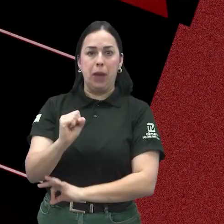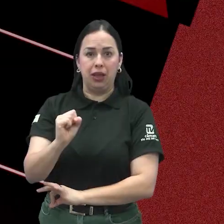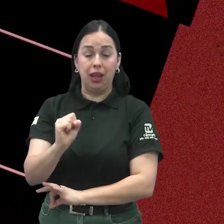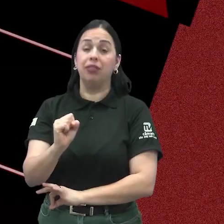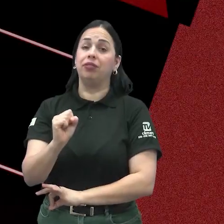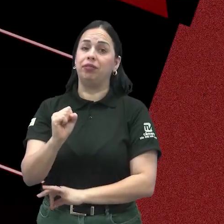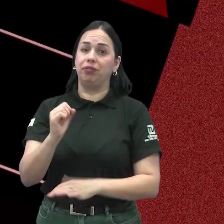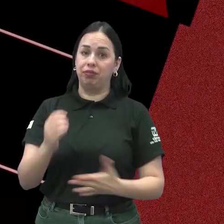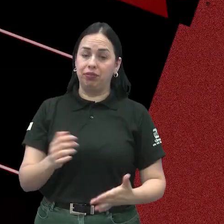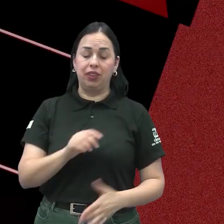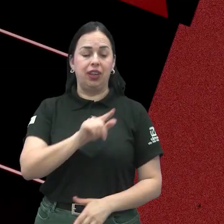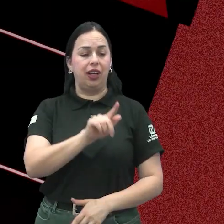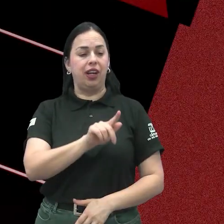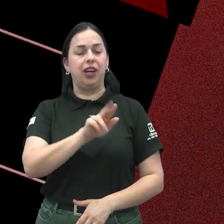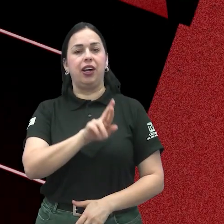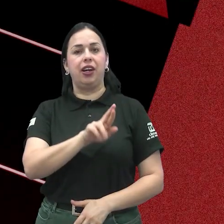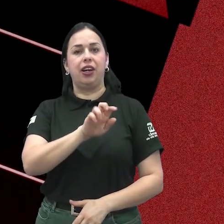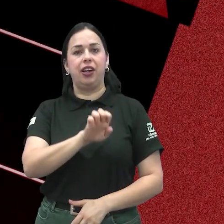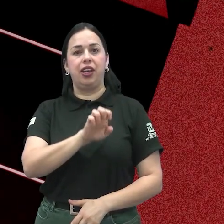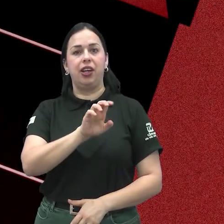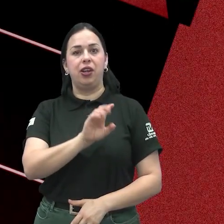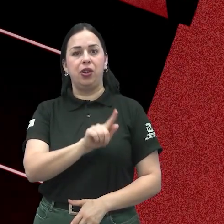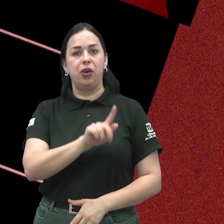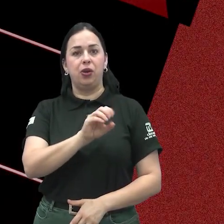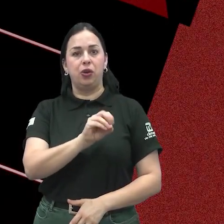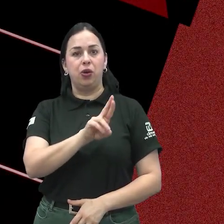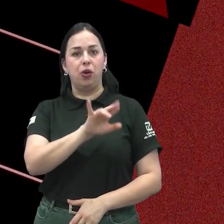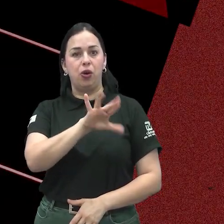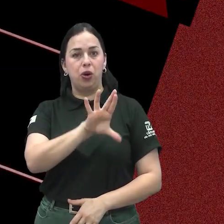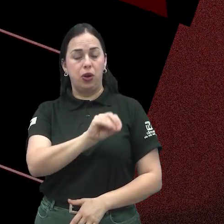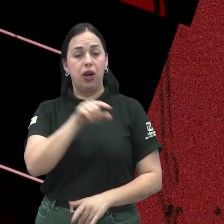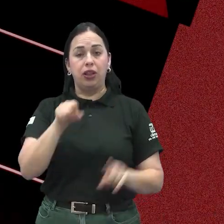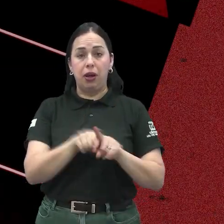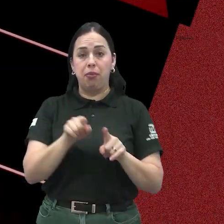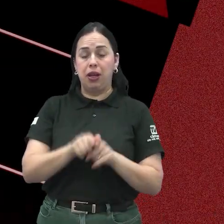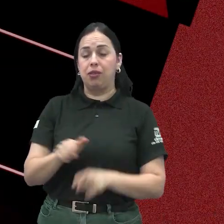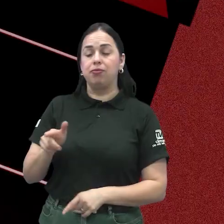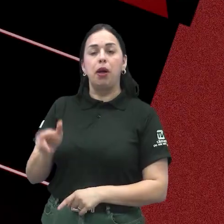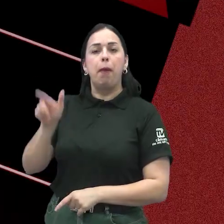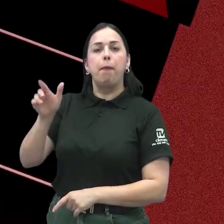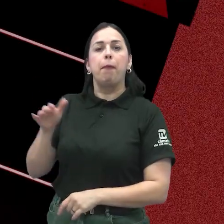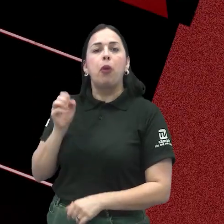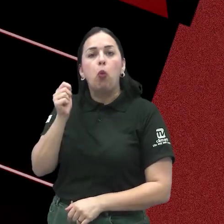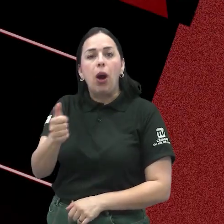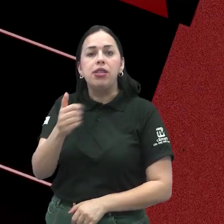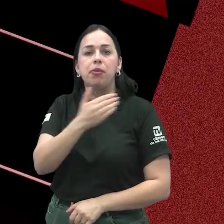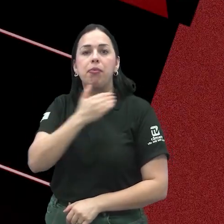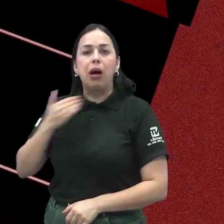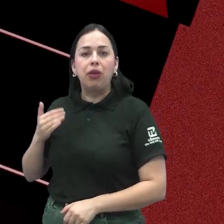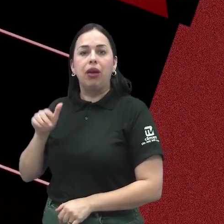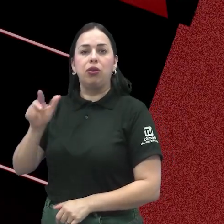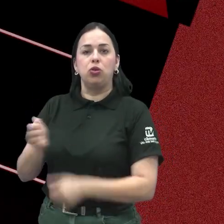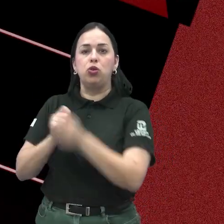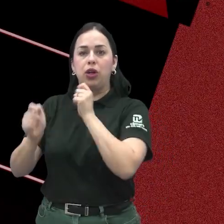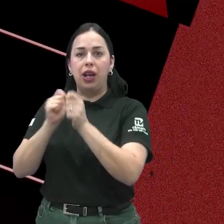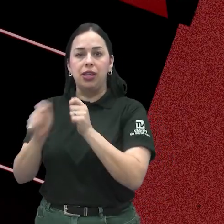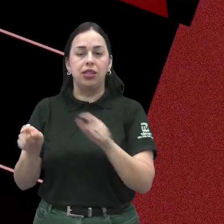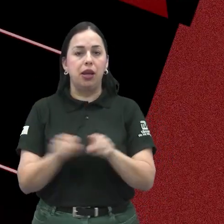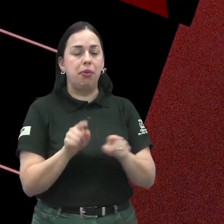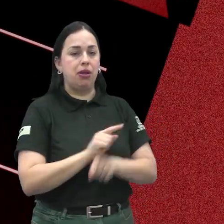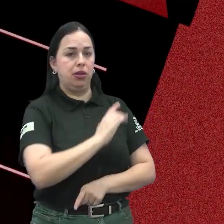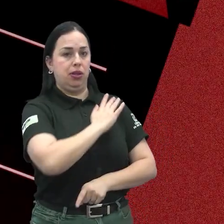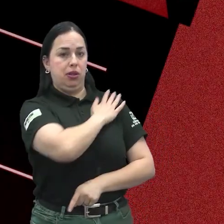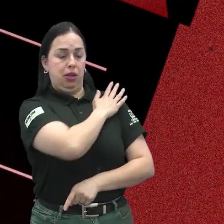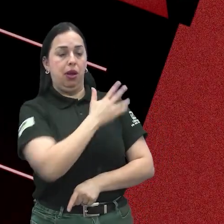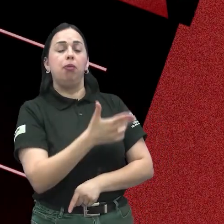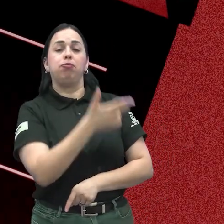do presidente, Gregório Fortunato, e que feriu o jornalista e político Carlos Lacerda e matou o major aviador